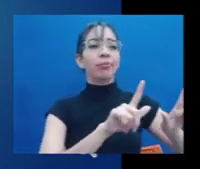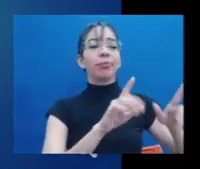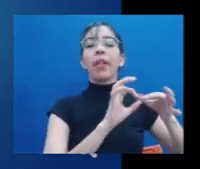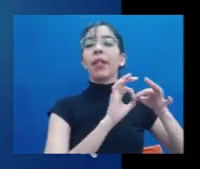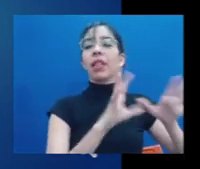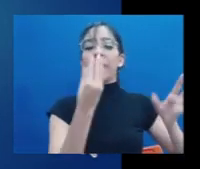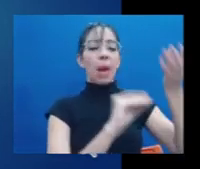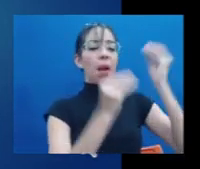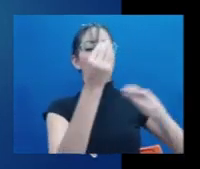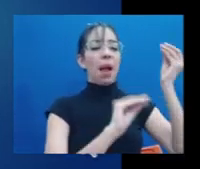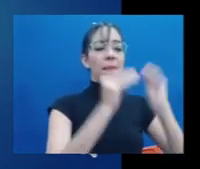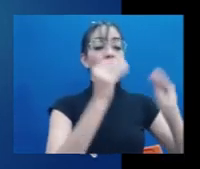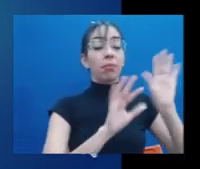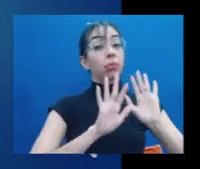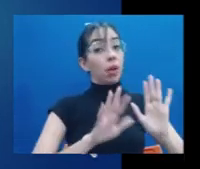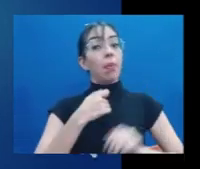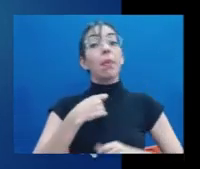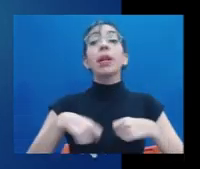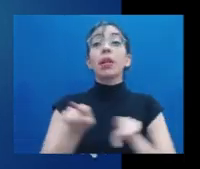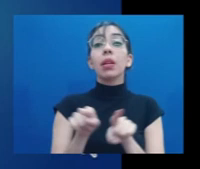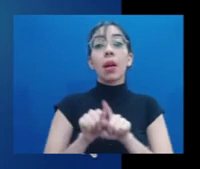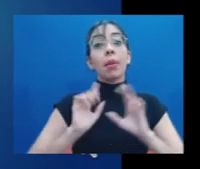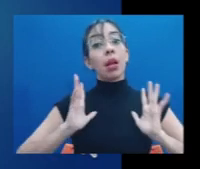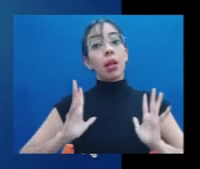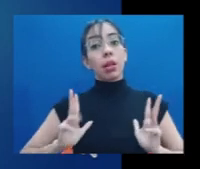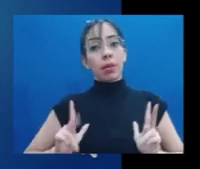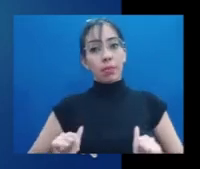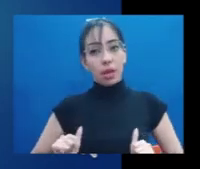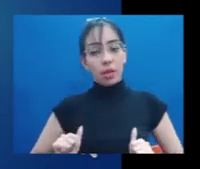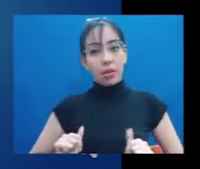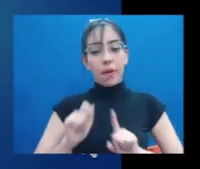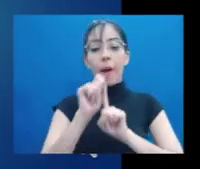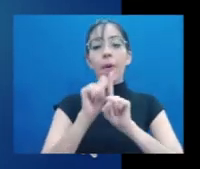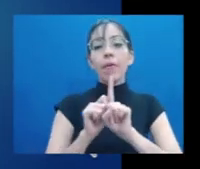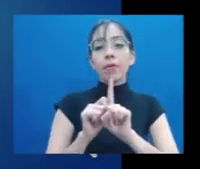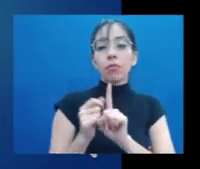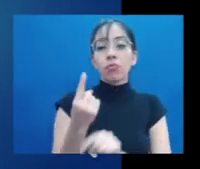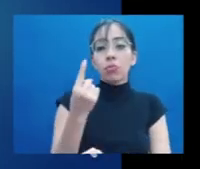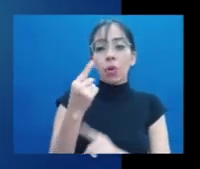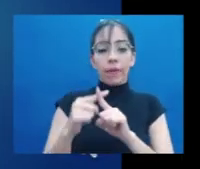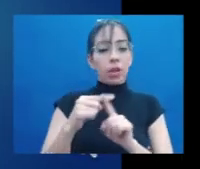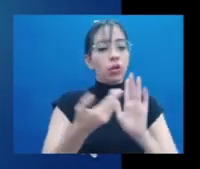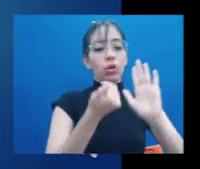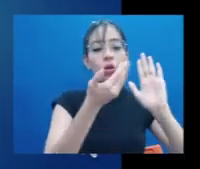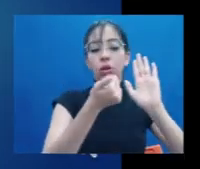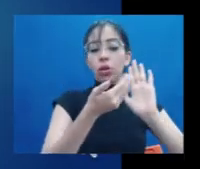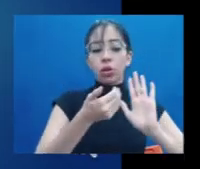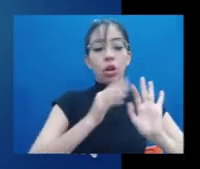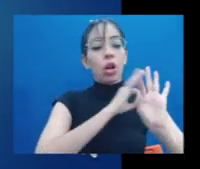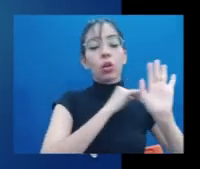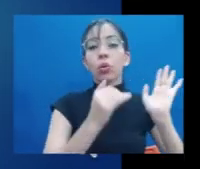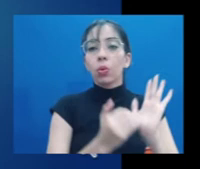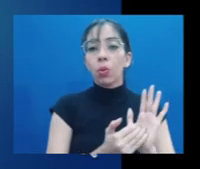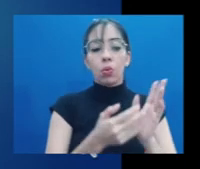realmente necessários serem mantidos sob refrigeração, em torno ali dos 4 graus Celsius, que é o que a gente tem numa geladeira doméstica. Então, muitas das coisas